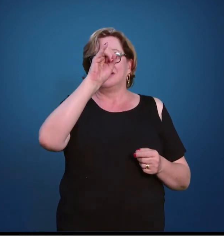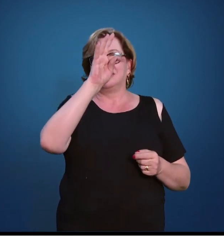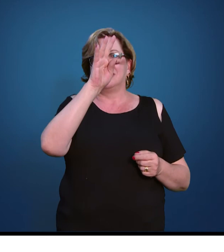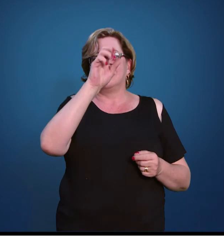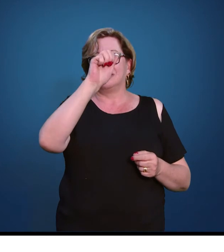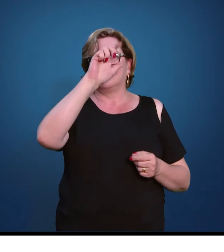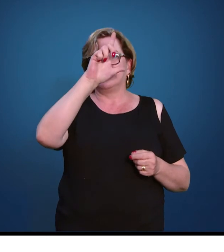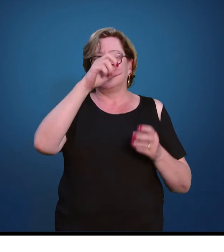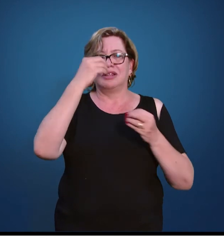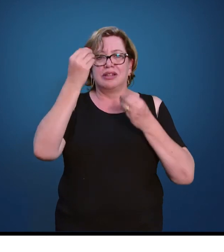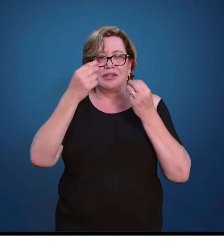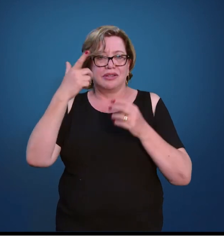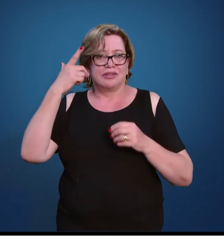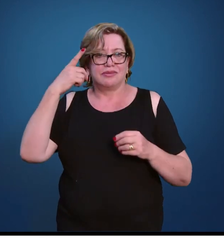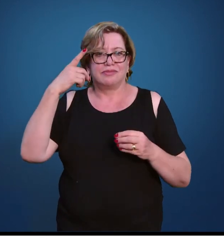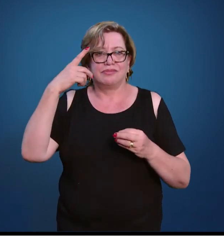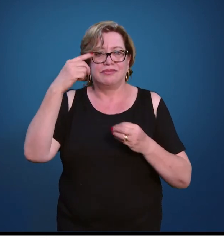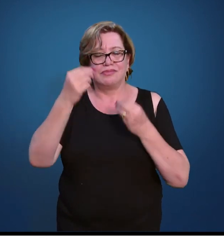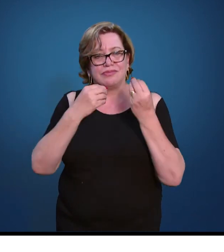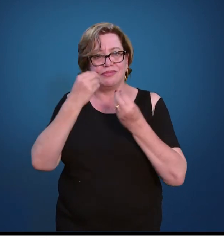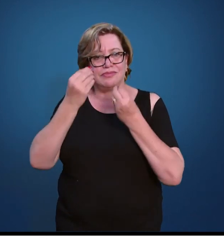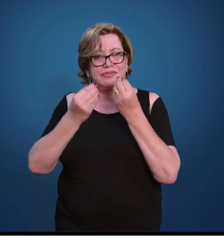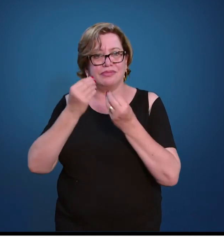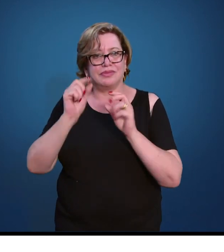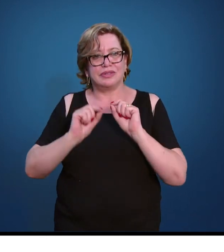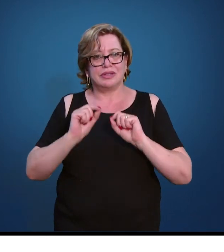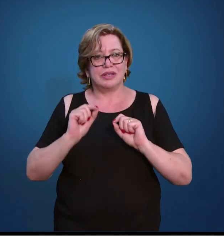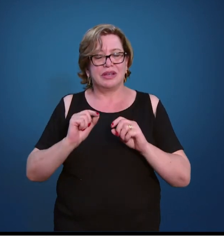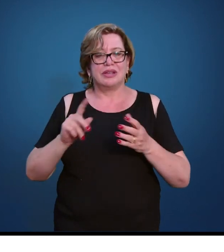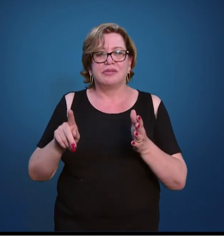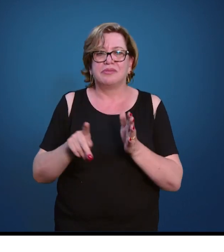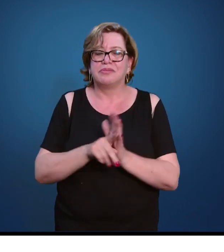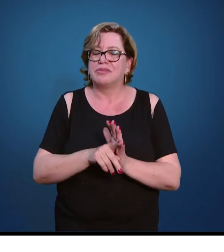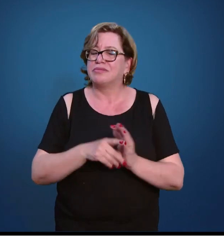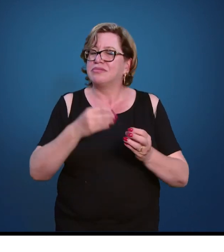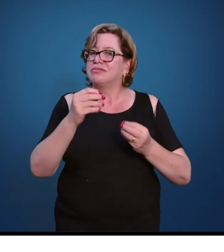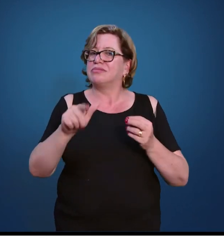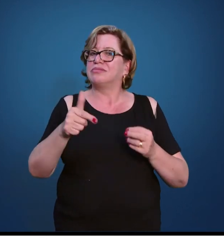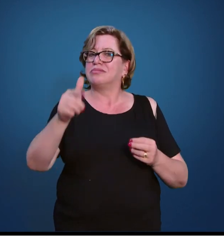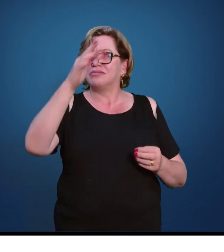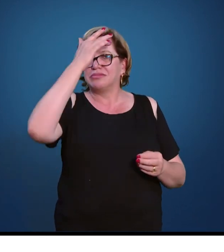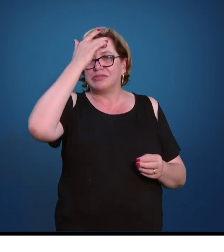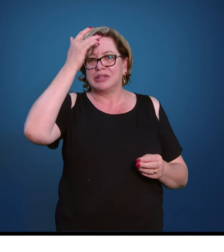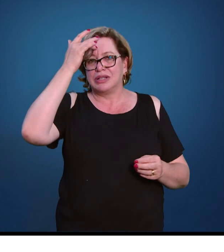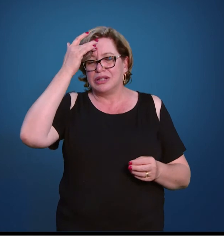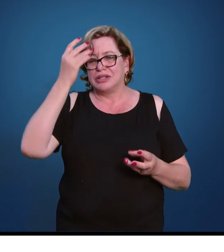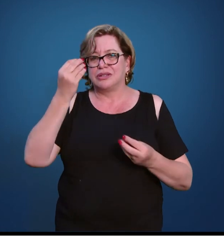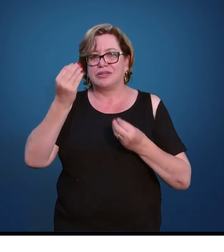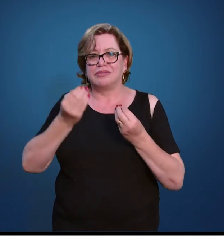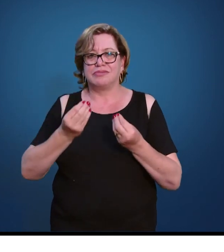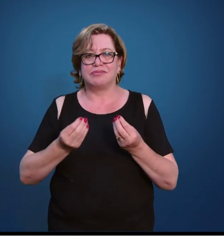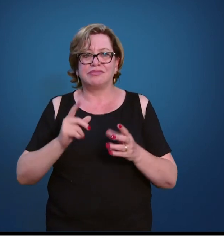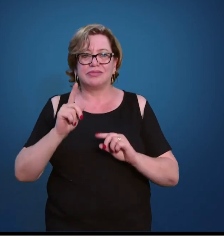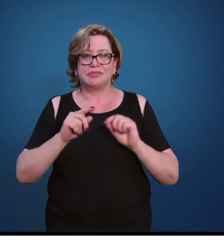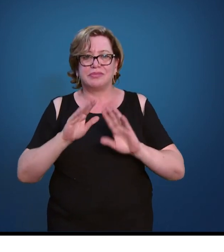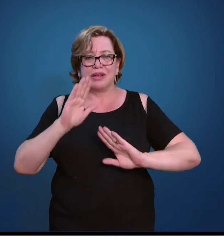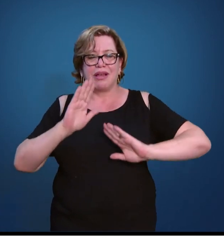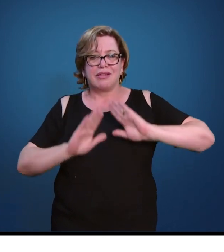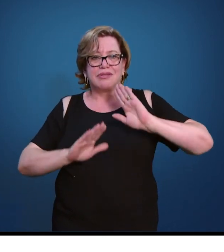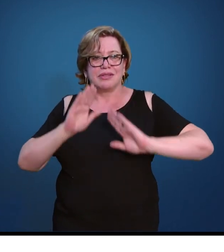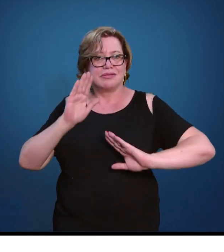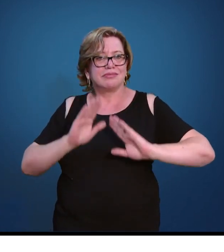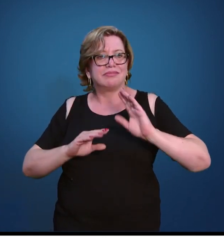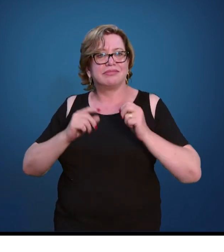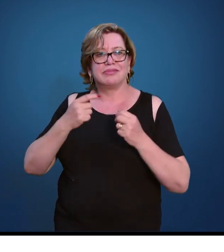chegar ao ótimo desta relação capital de terceiro e capital próprio é muito difícil, porque vai depender